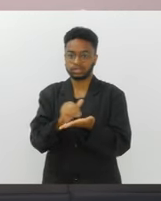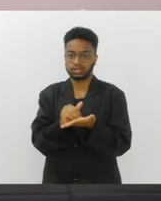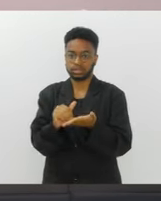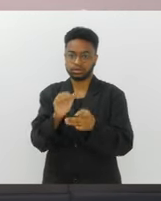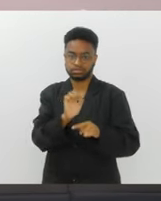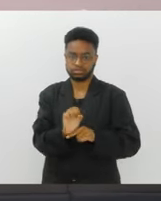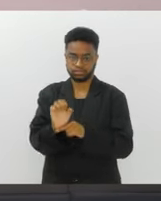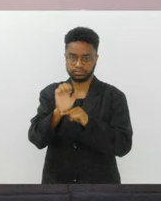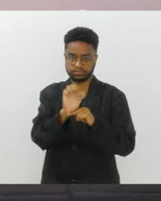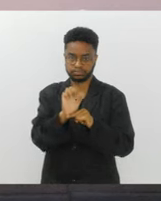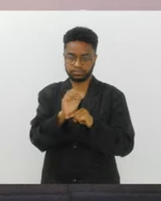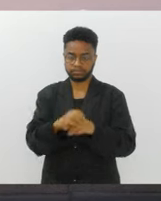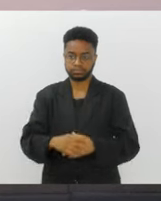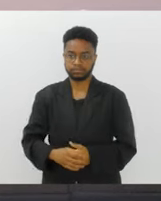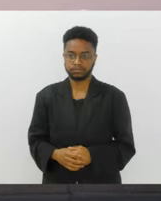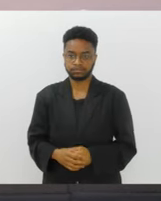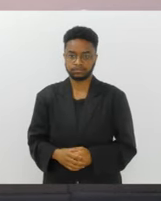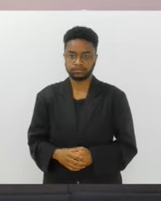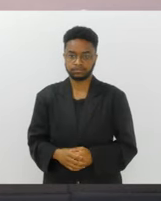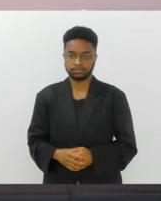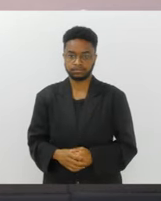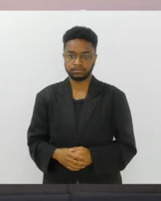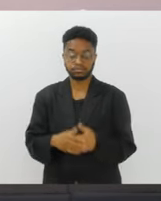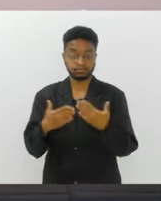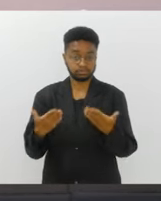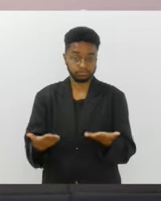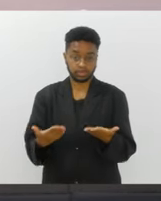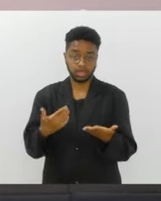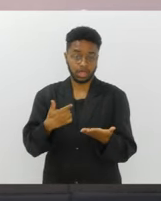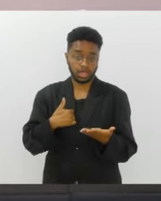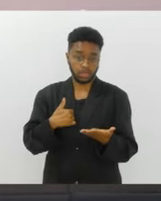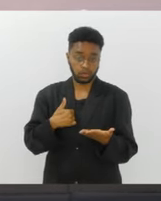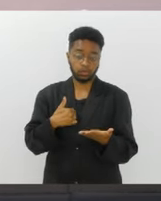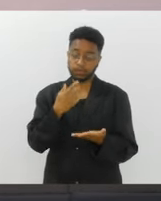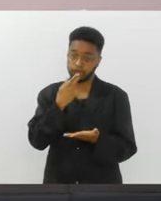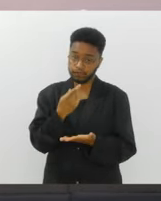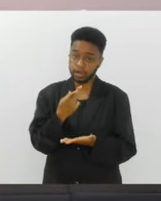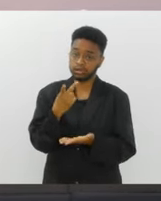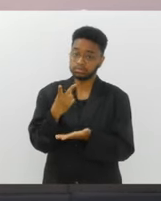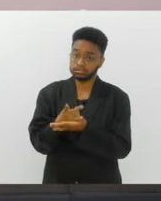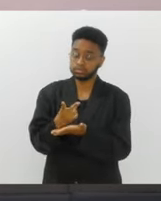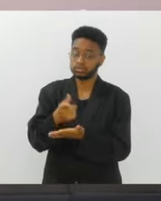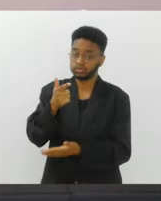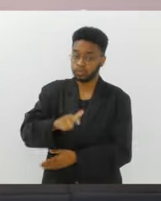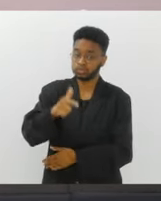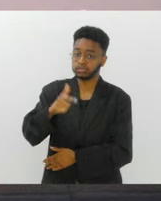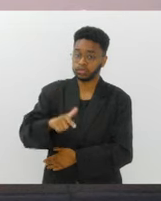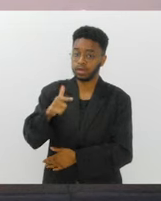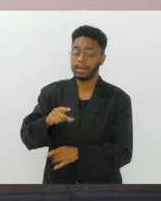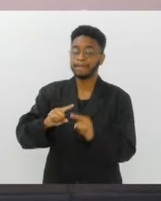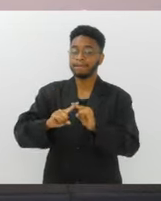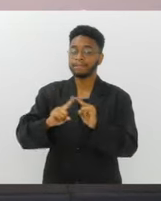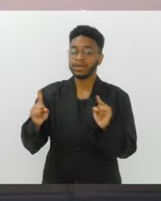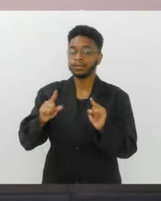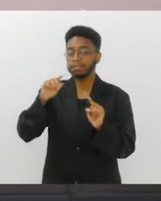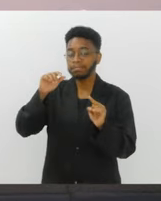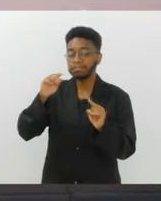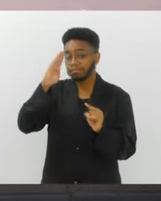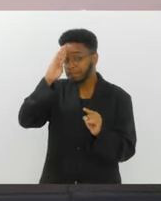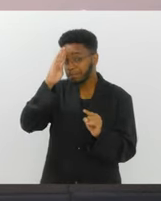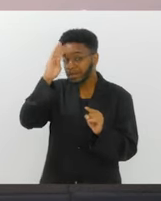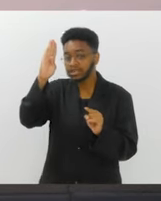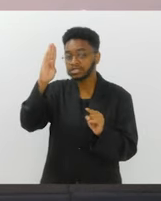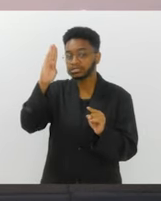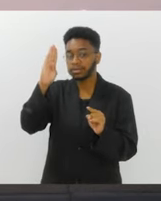Estado. Não. Então, não arredo o pé em relação a isso. Agora, quem é vilã, eu não